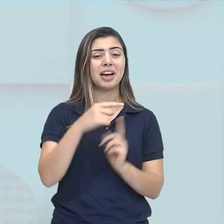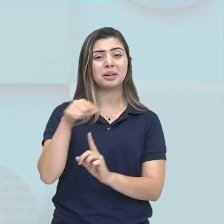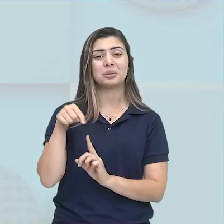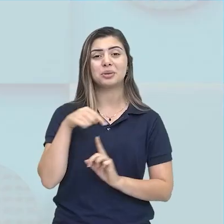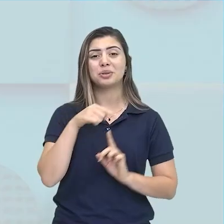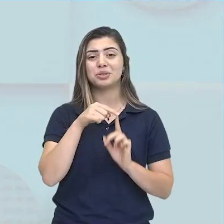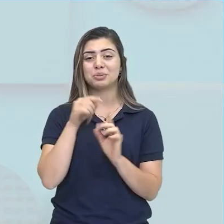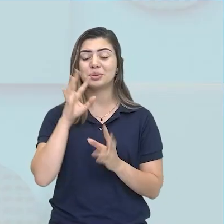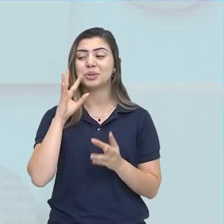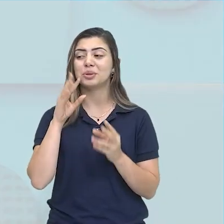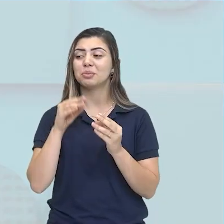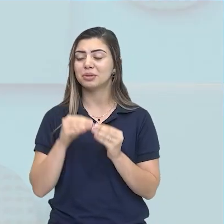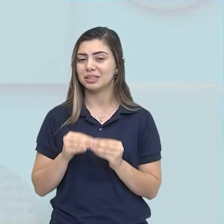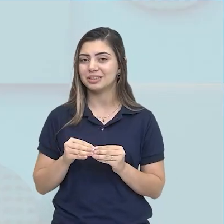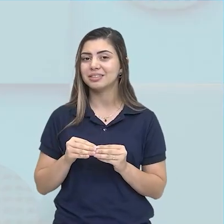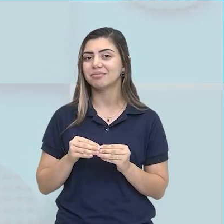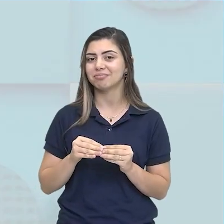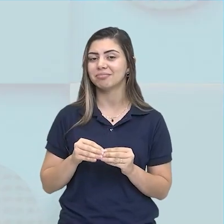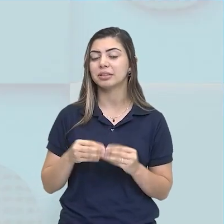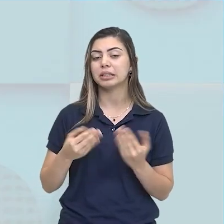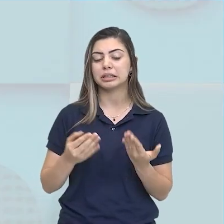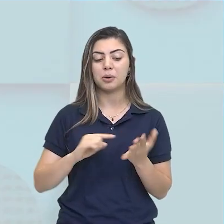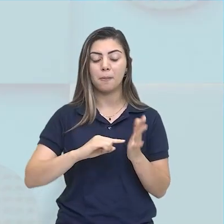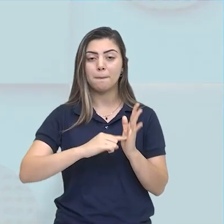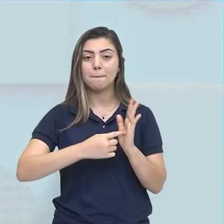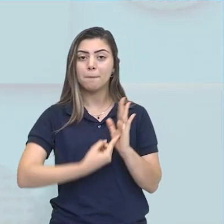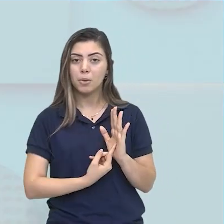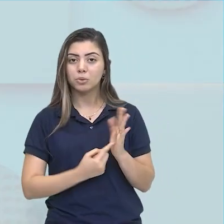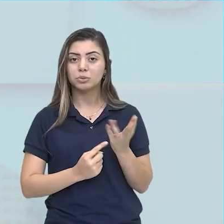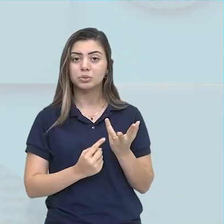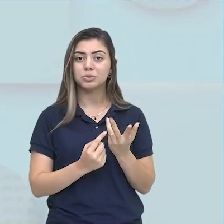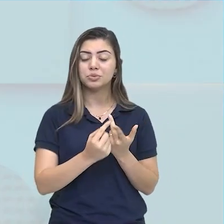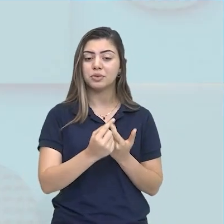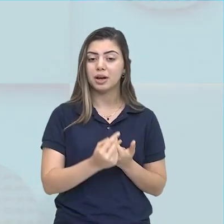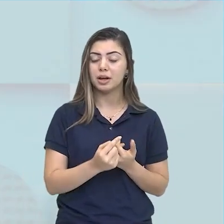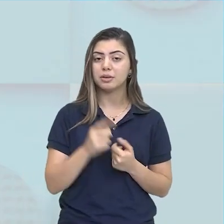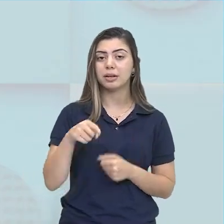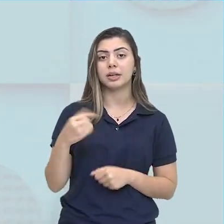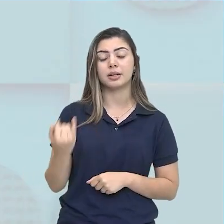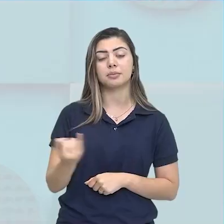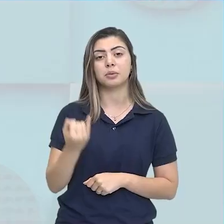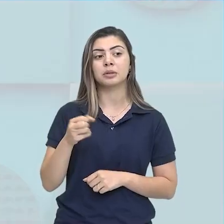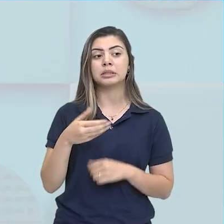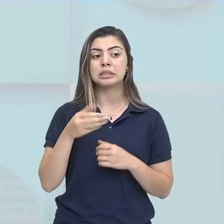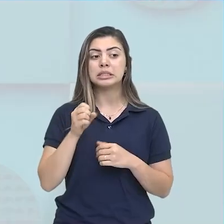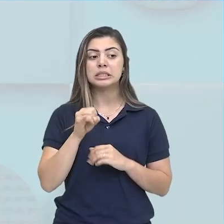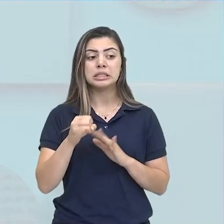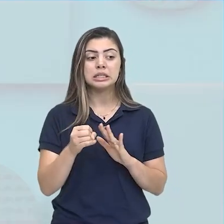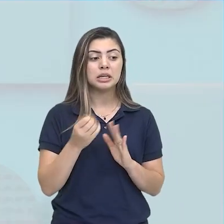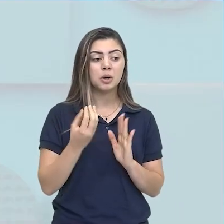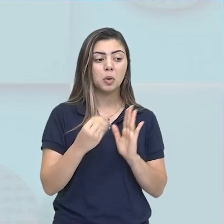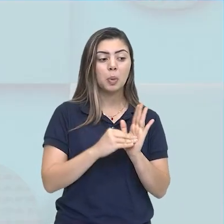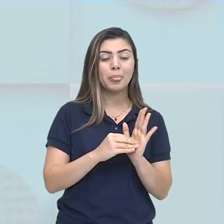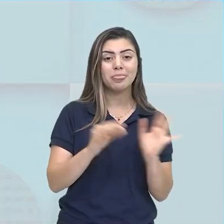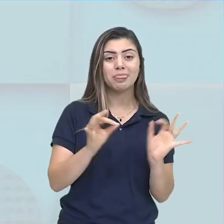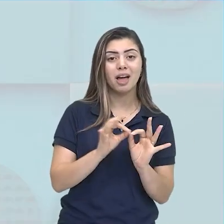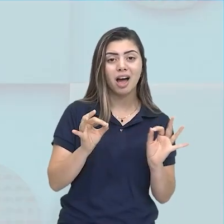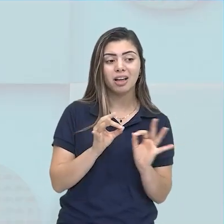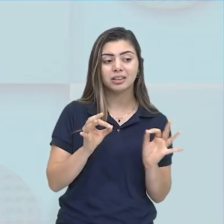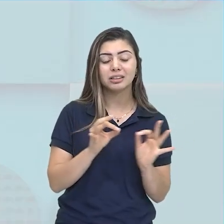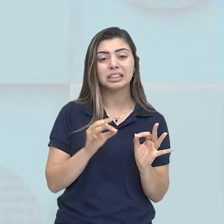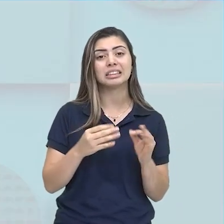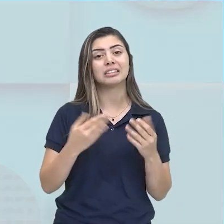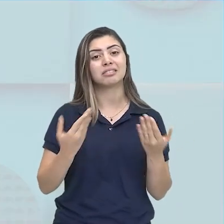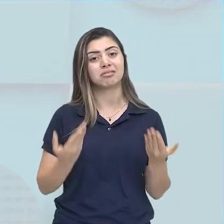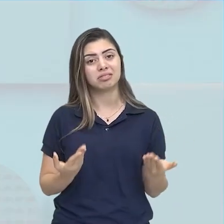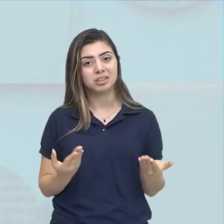interpretações. E a pontuação, a presença da pontuação ou a ausência da pontuação,